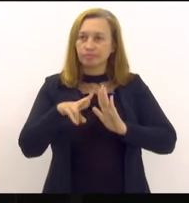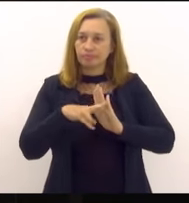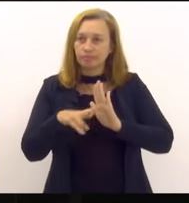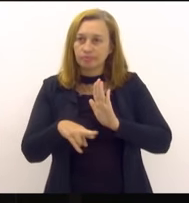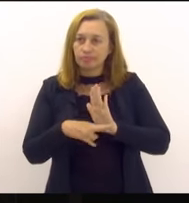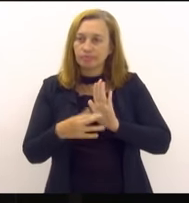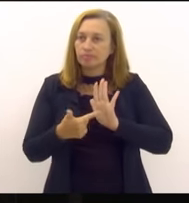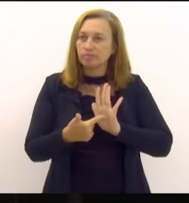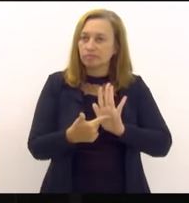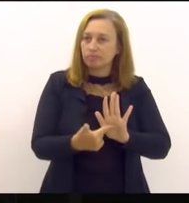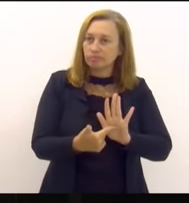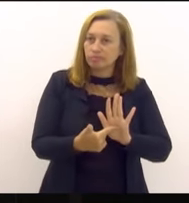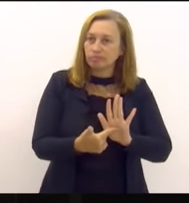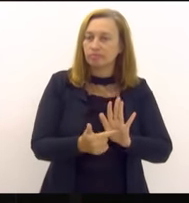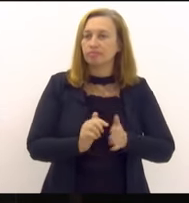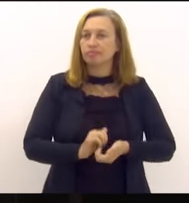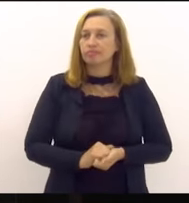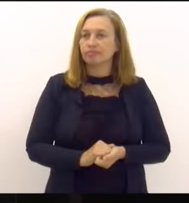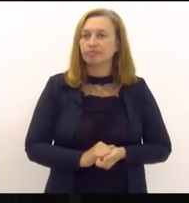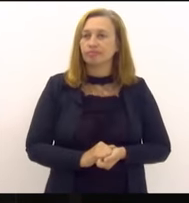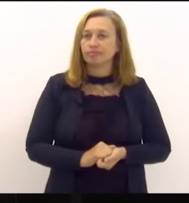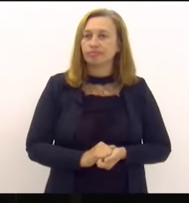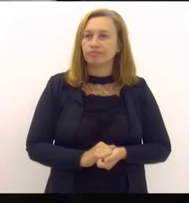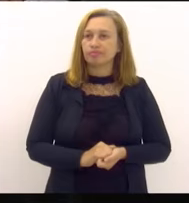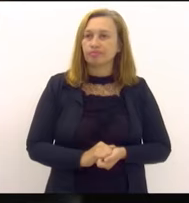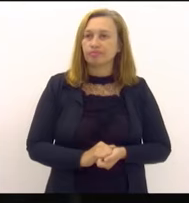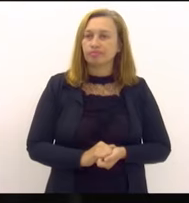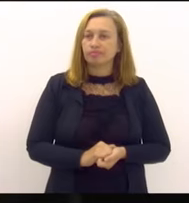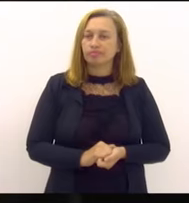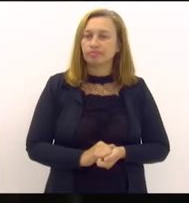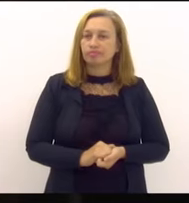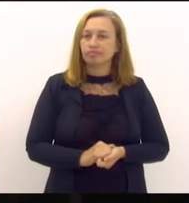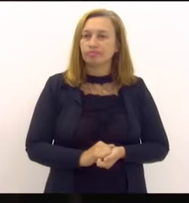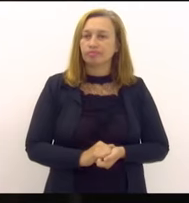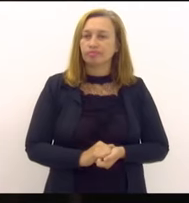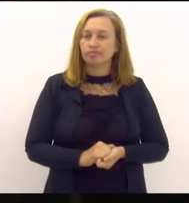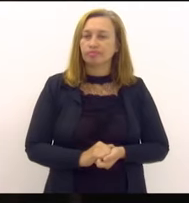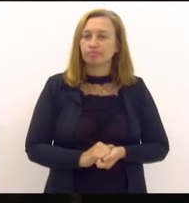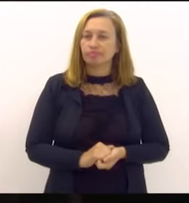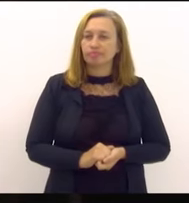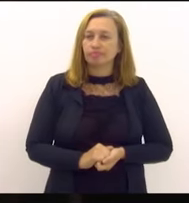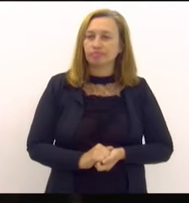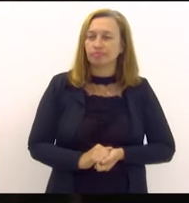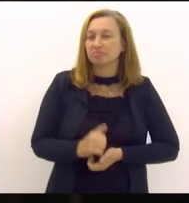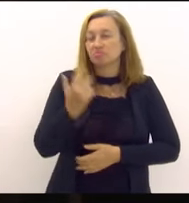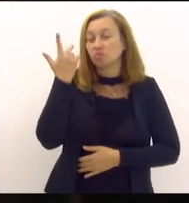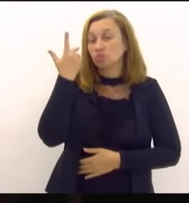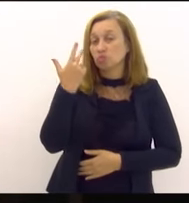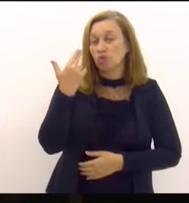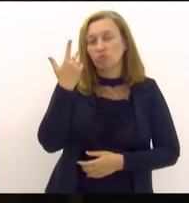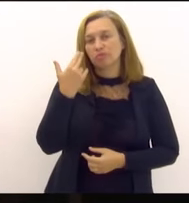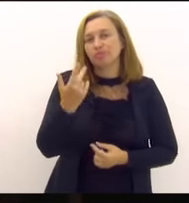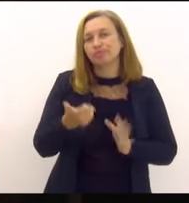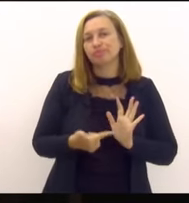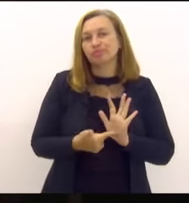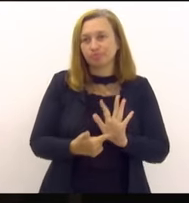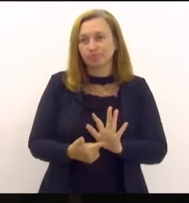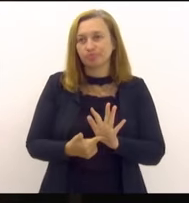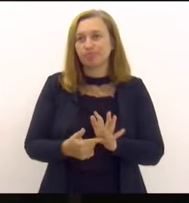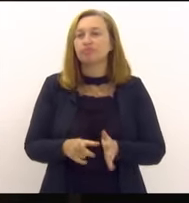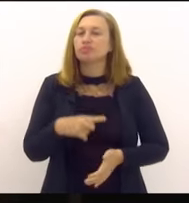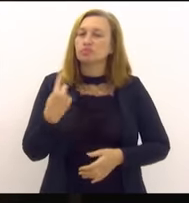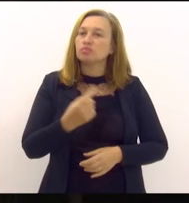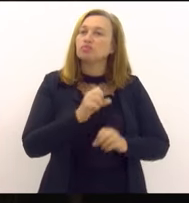mostrando que não há nada de nada que não seja razoável no que está sendo disposto, para que